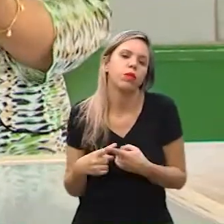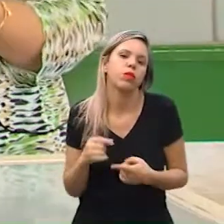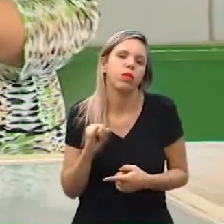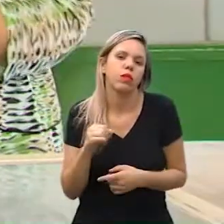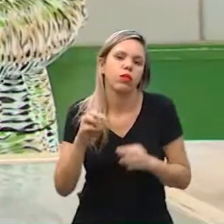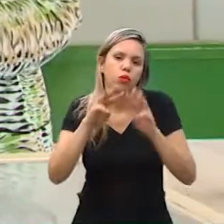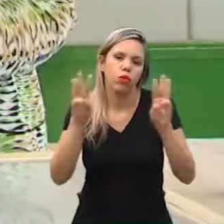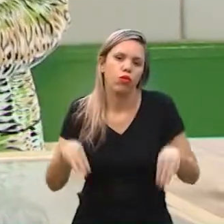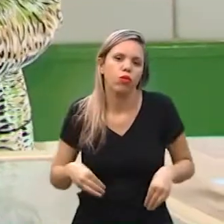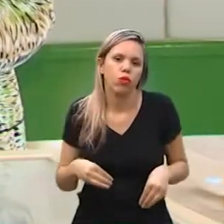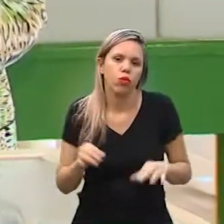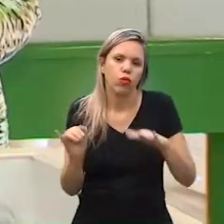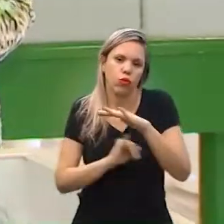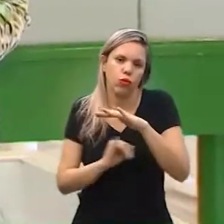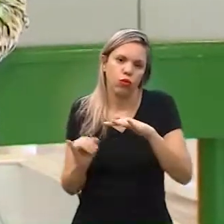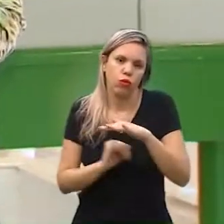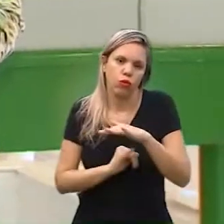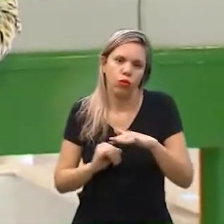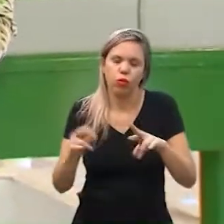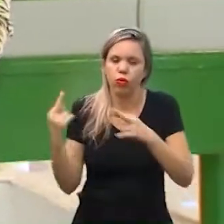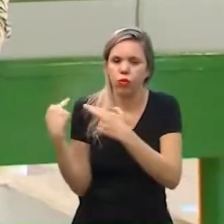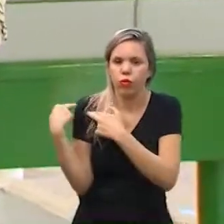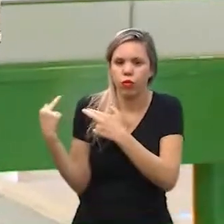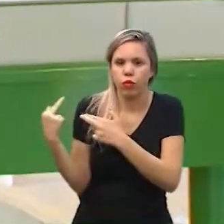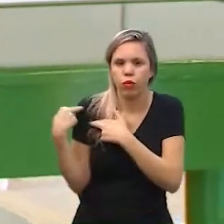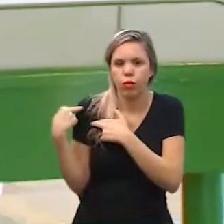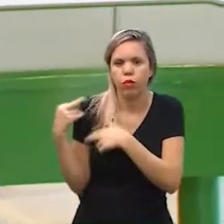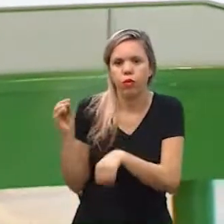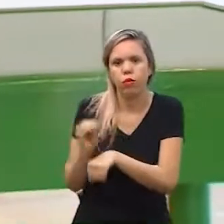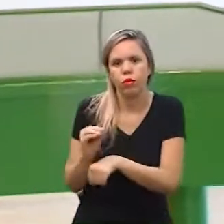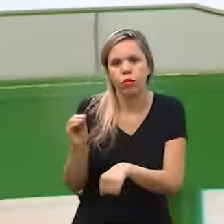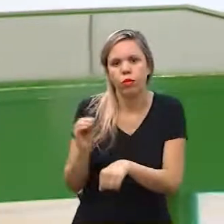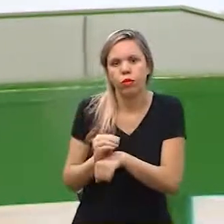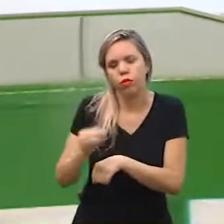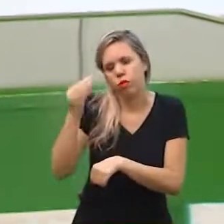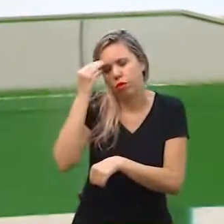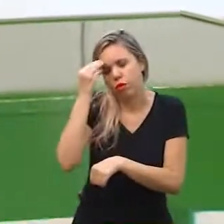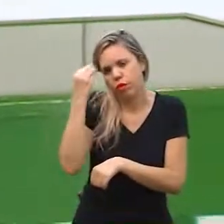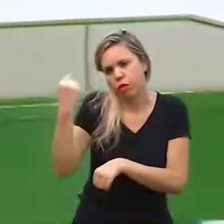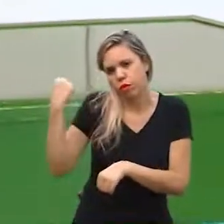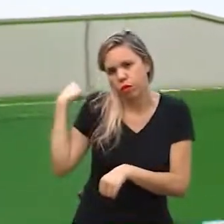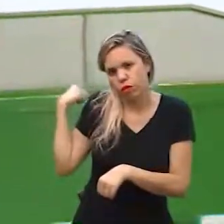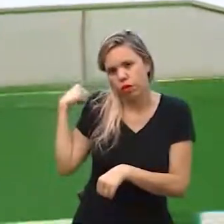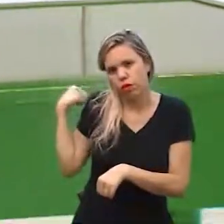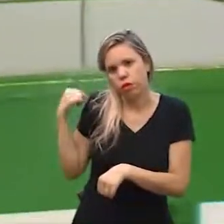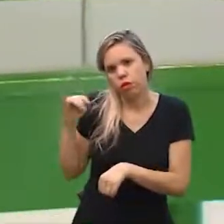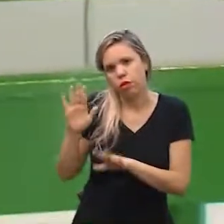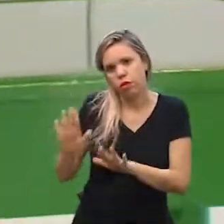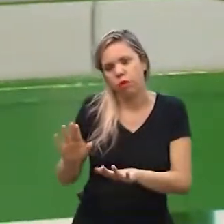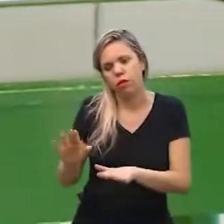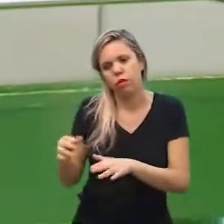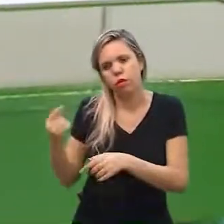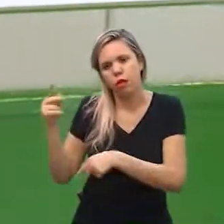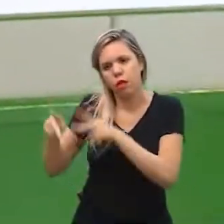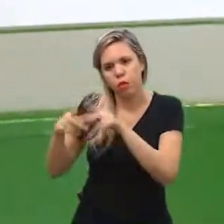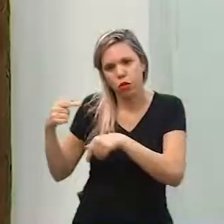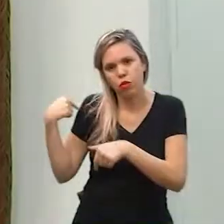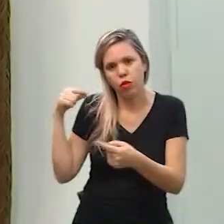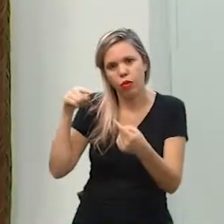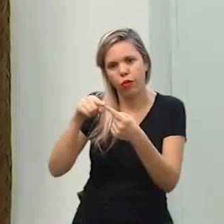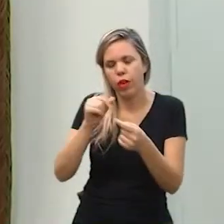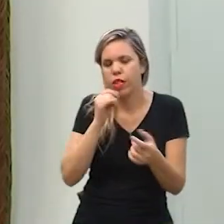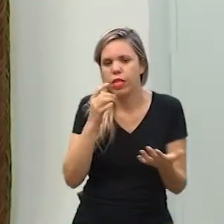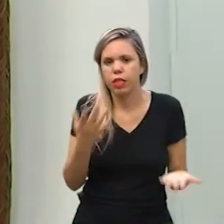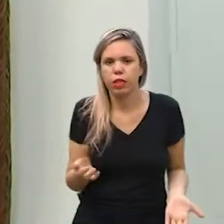o museu é uma instituição responsável pela preservação da memória, do passado. Mas esse passado só faz